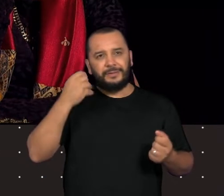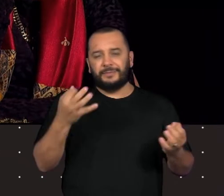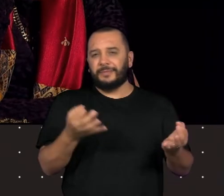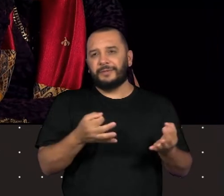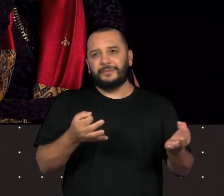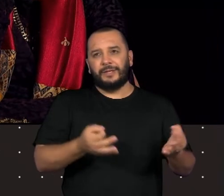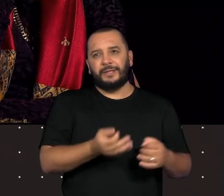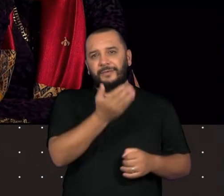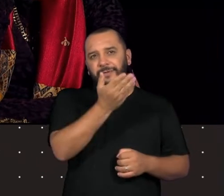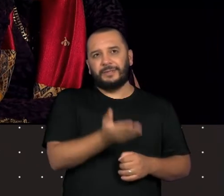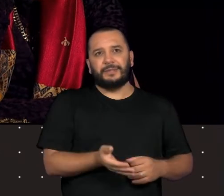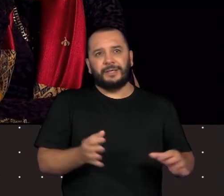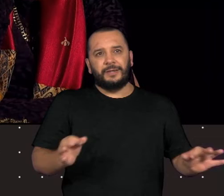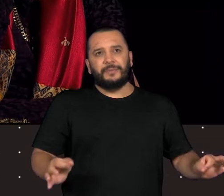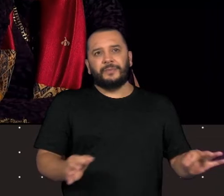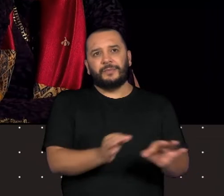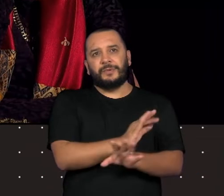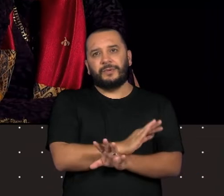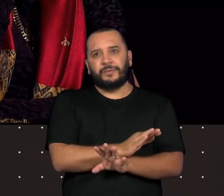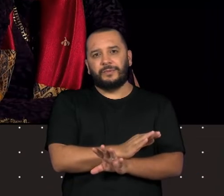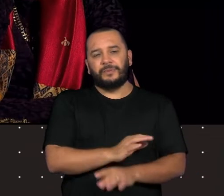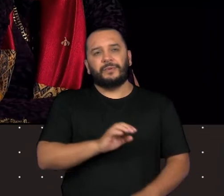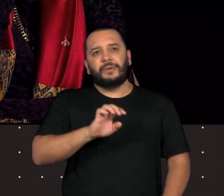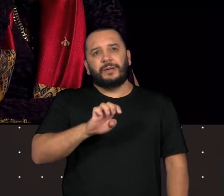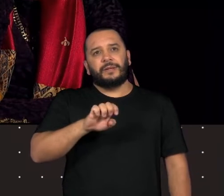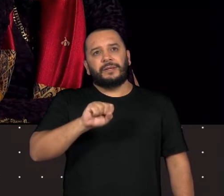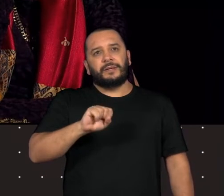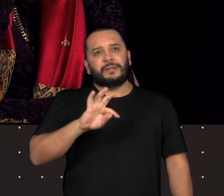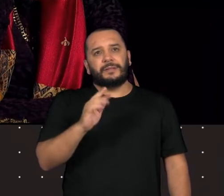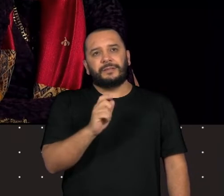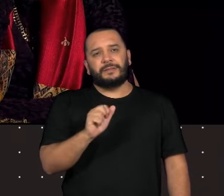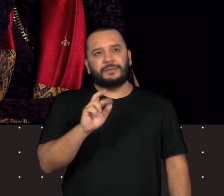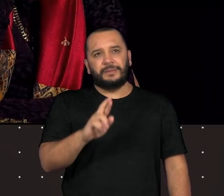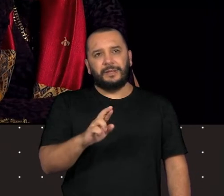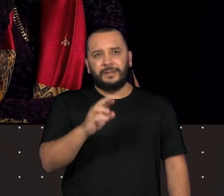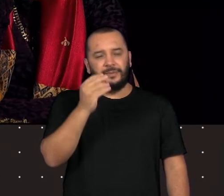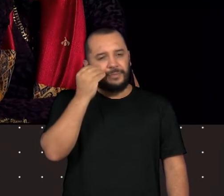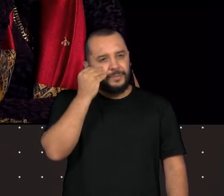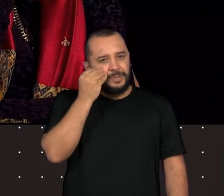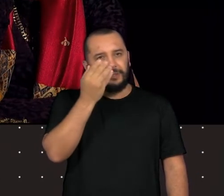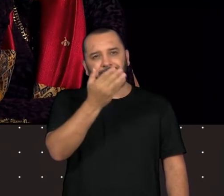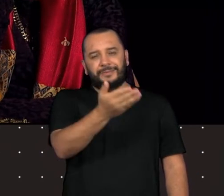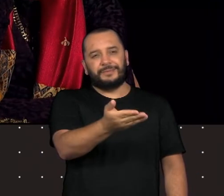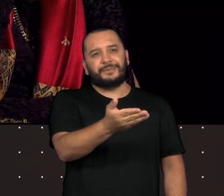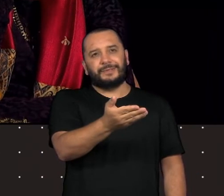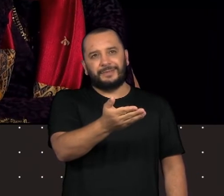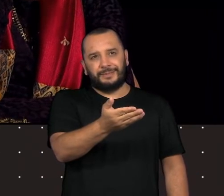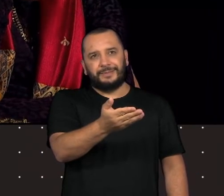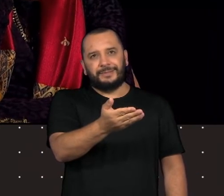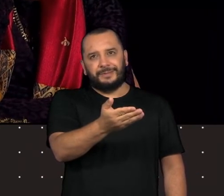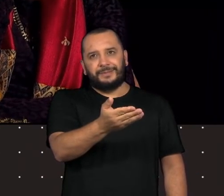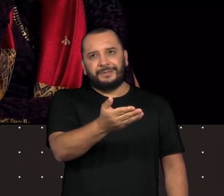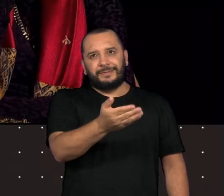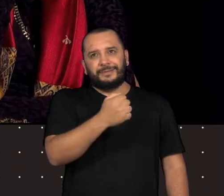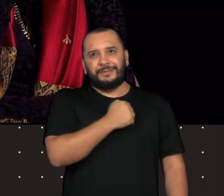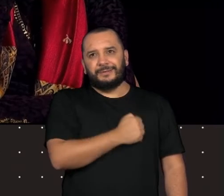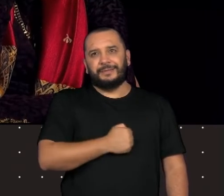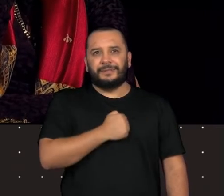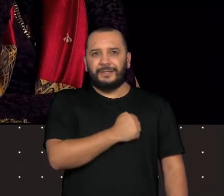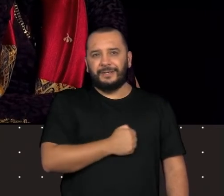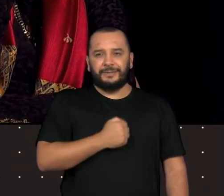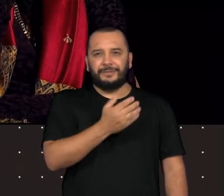completa. Esther, um beijo enorme no seu coração e muita